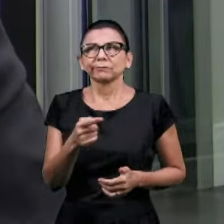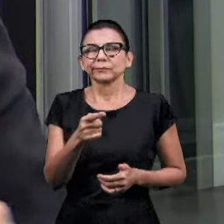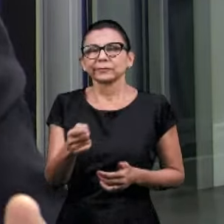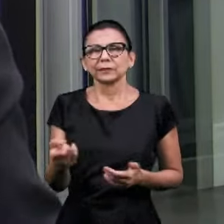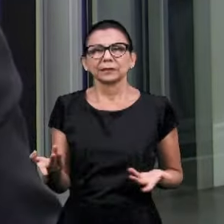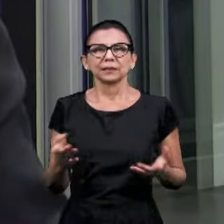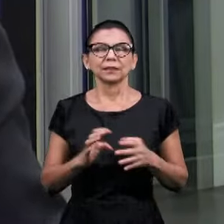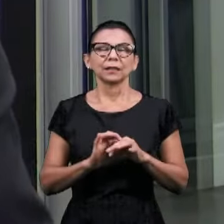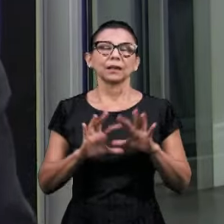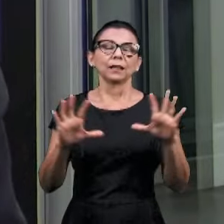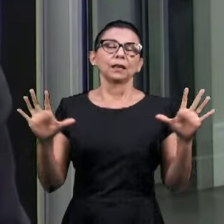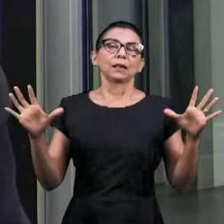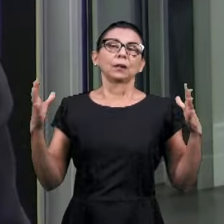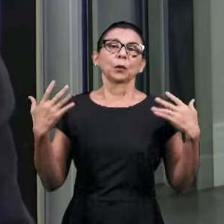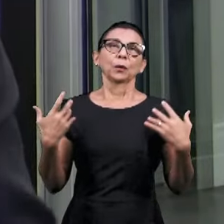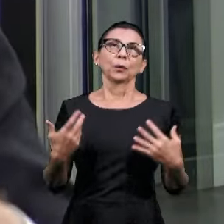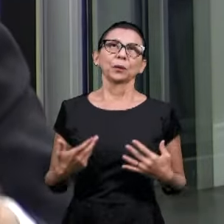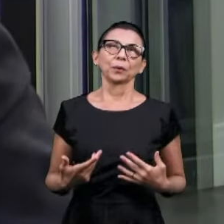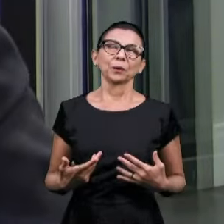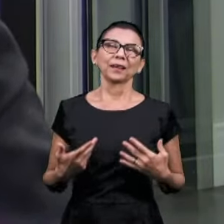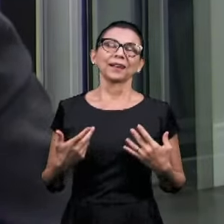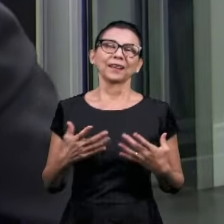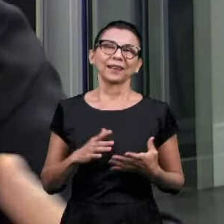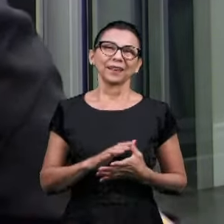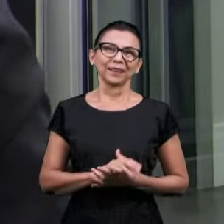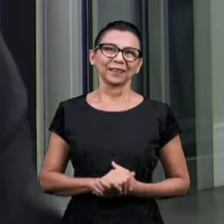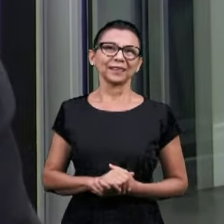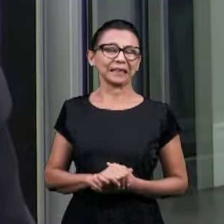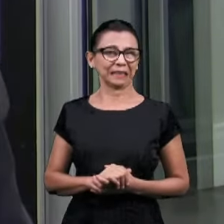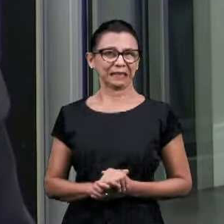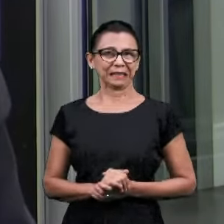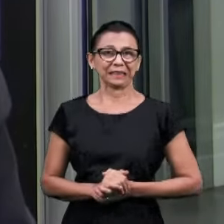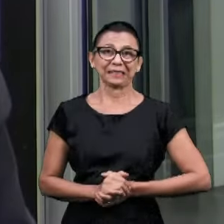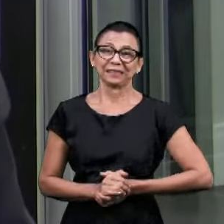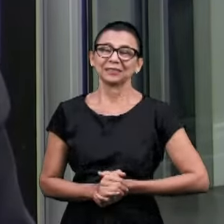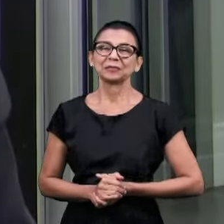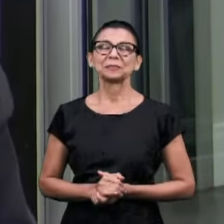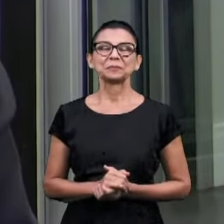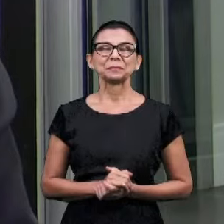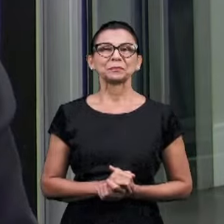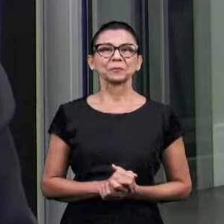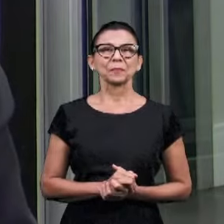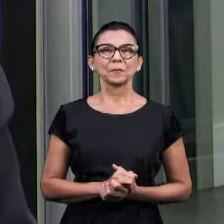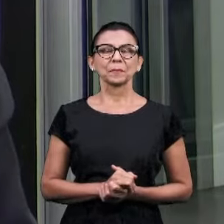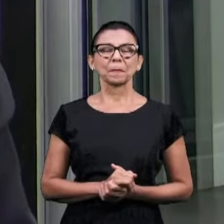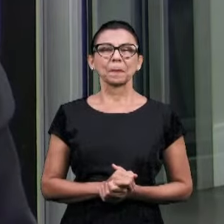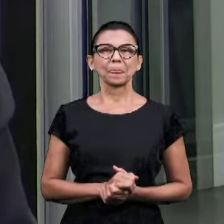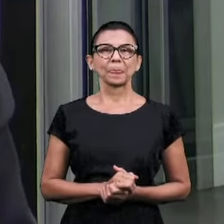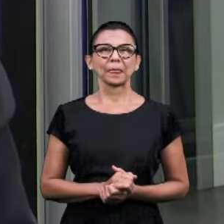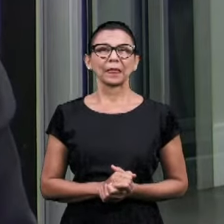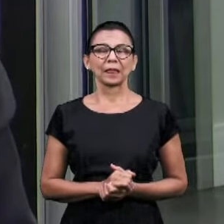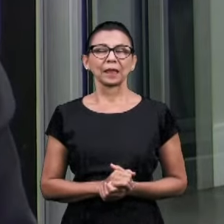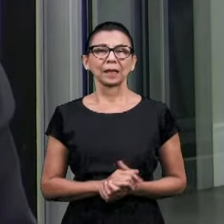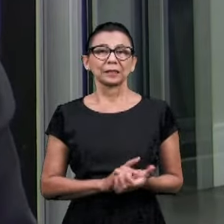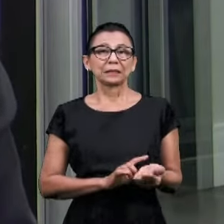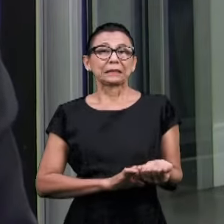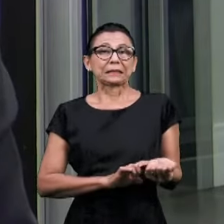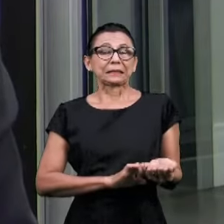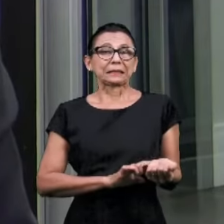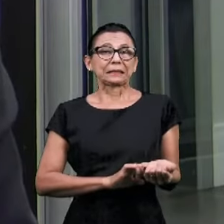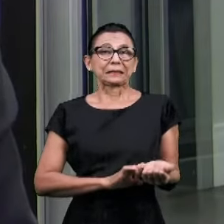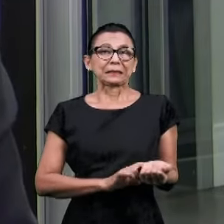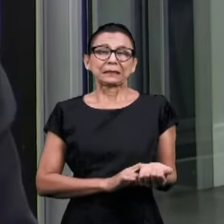à vontade, vamos dizer assim, menos tenso talvez, né? Mas ao mesmo tempo